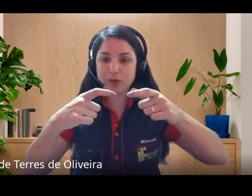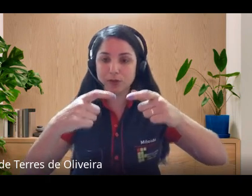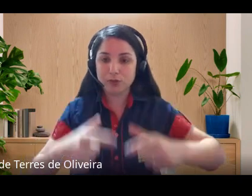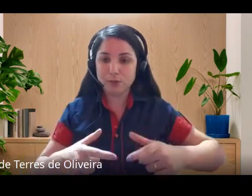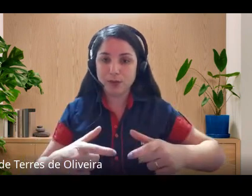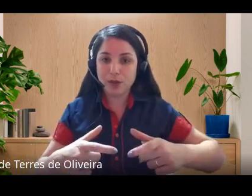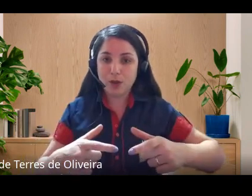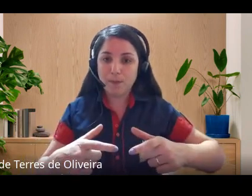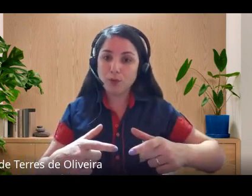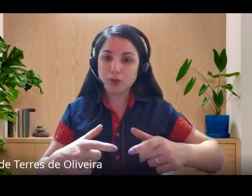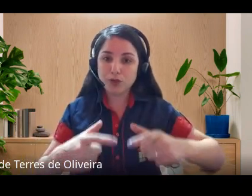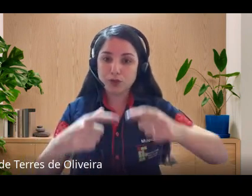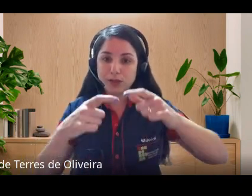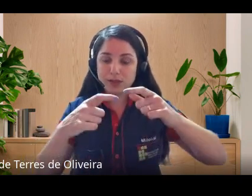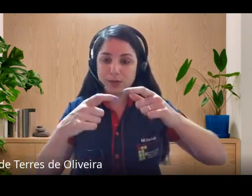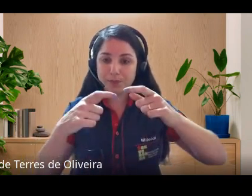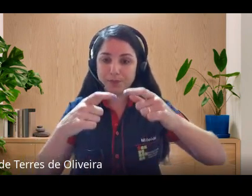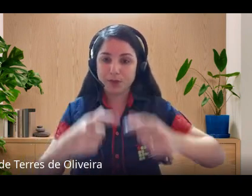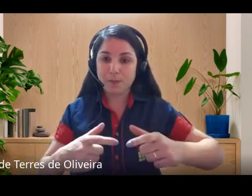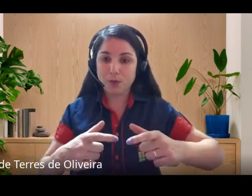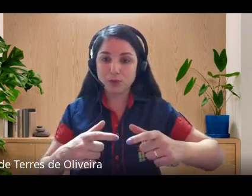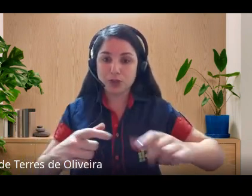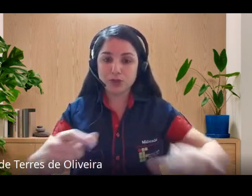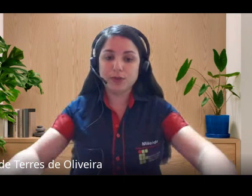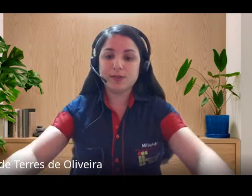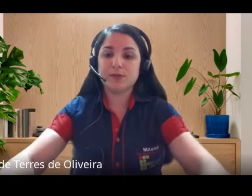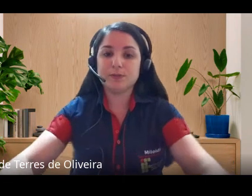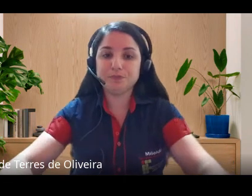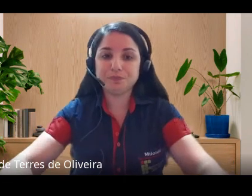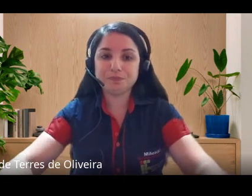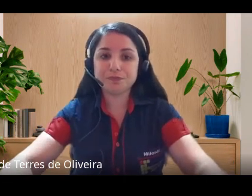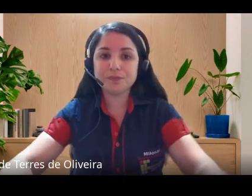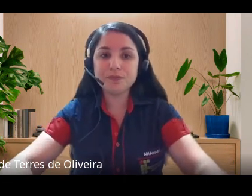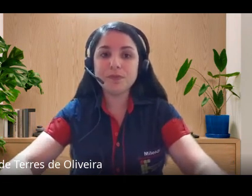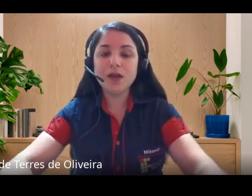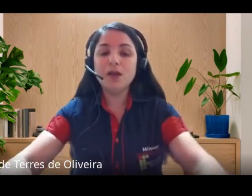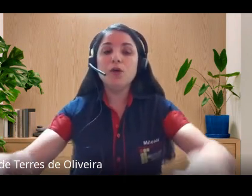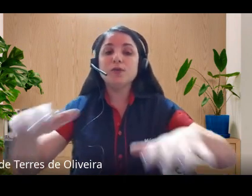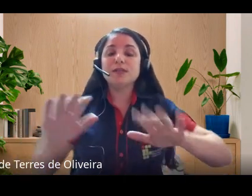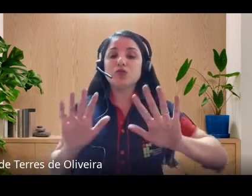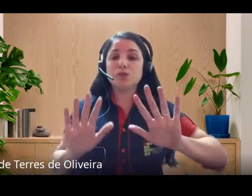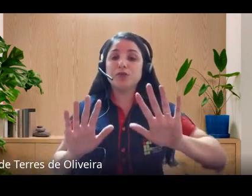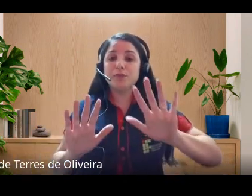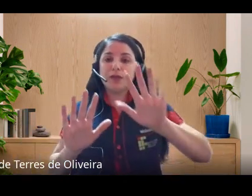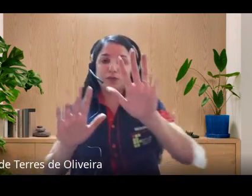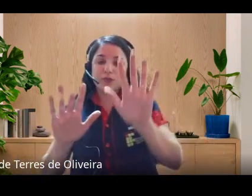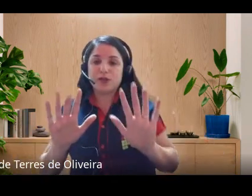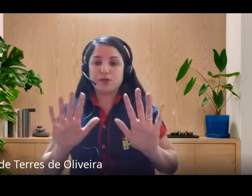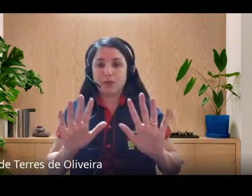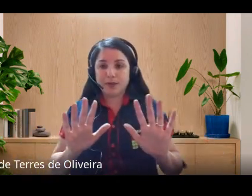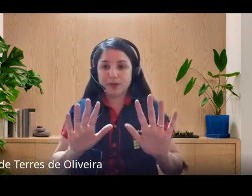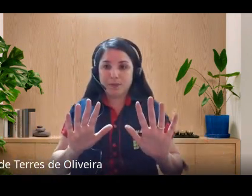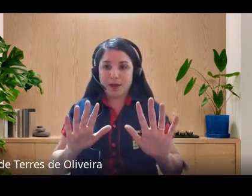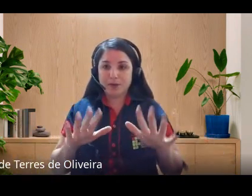espaço neutro. Ponto de articulação. Ponto de articulação. O sinal de movimento, os